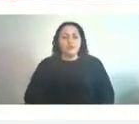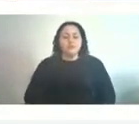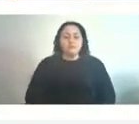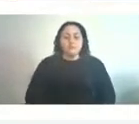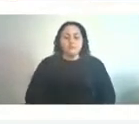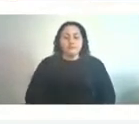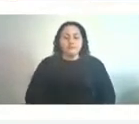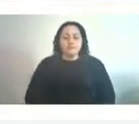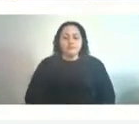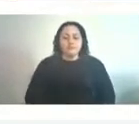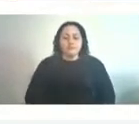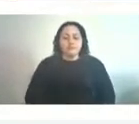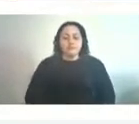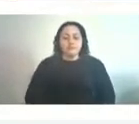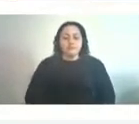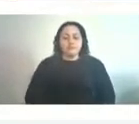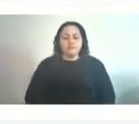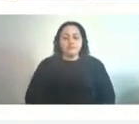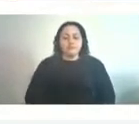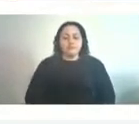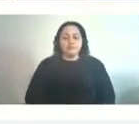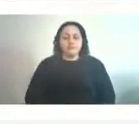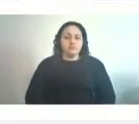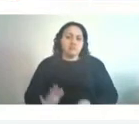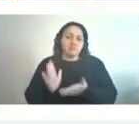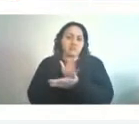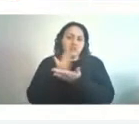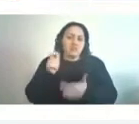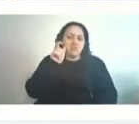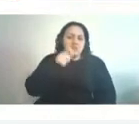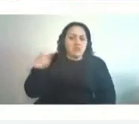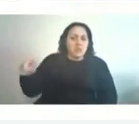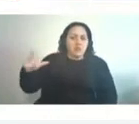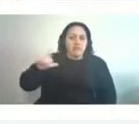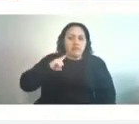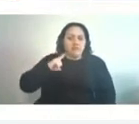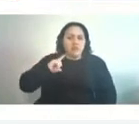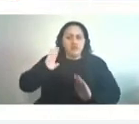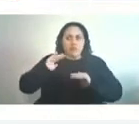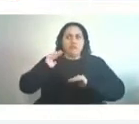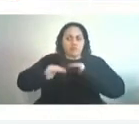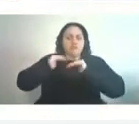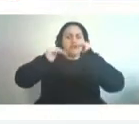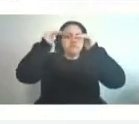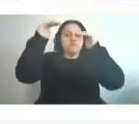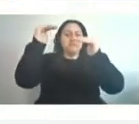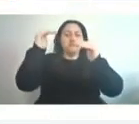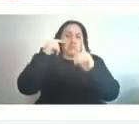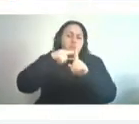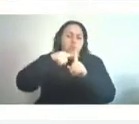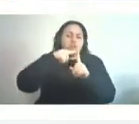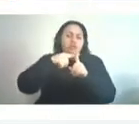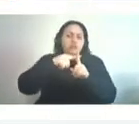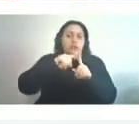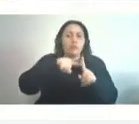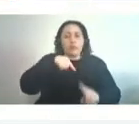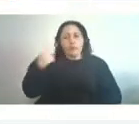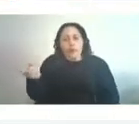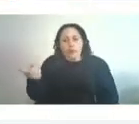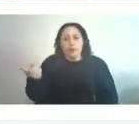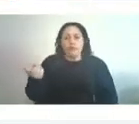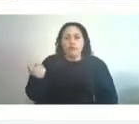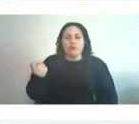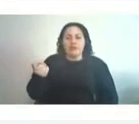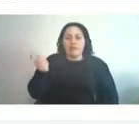talvez para os que estavam mais adiantados isso fosse muito positivo, mas para os demais, quanto menos eles